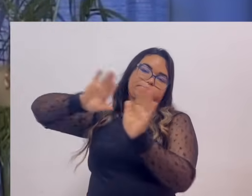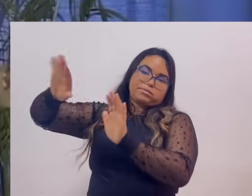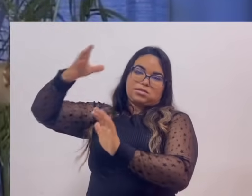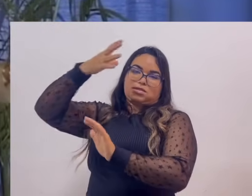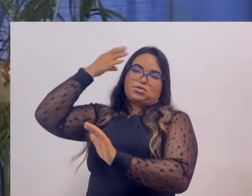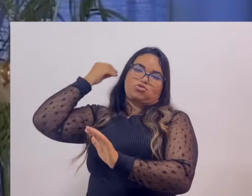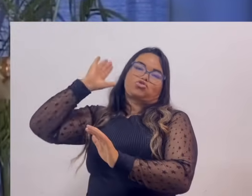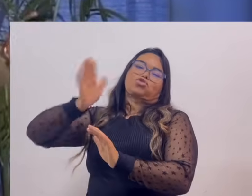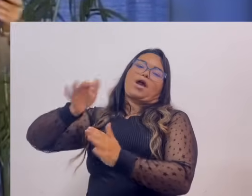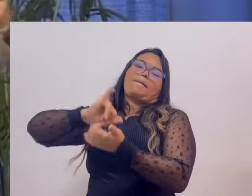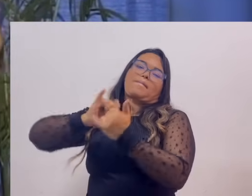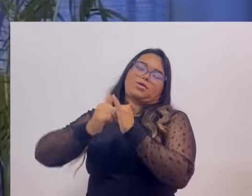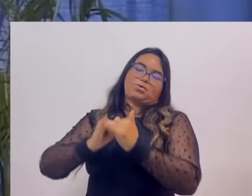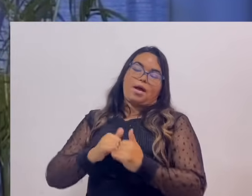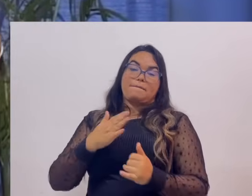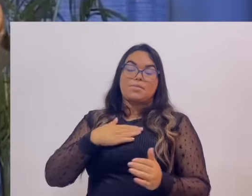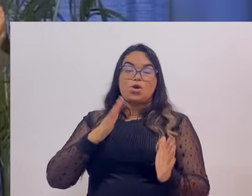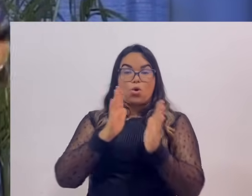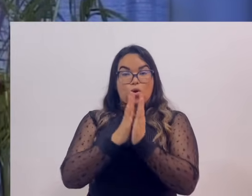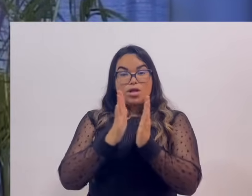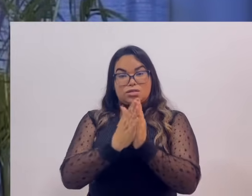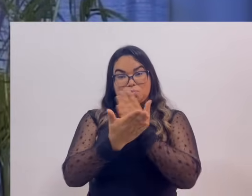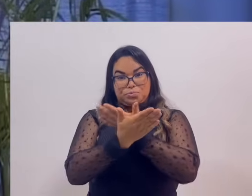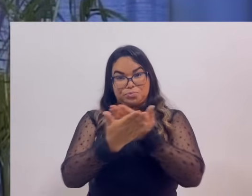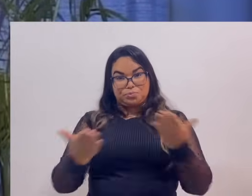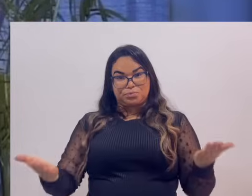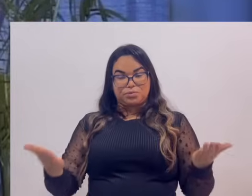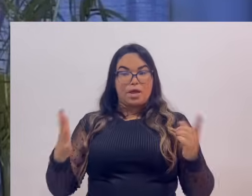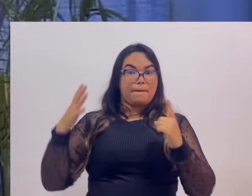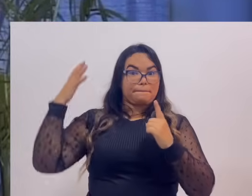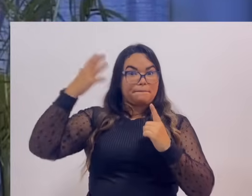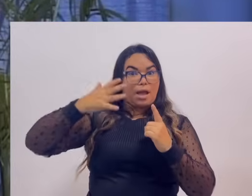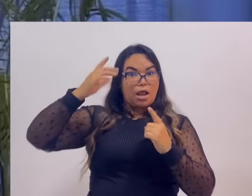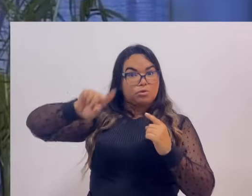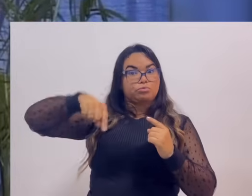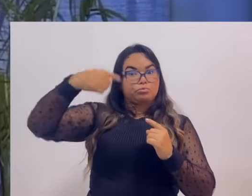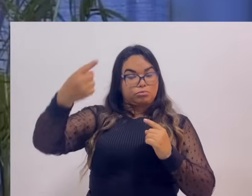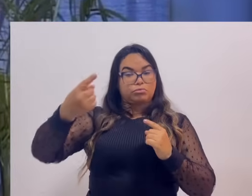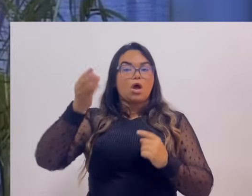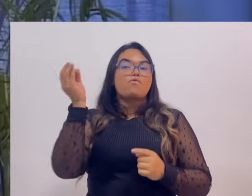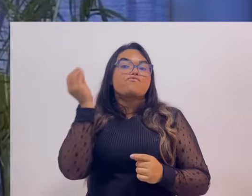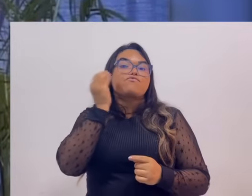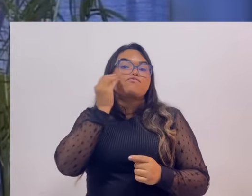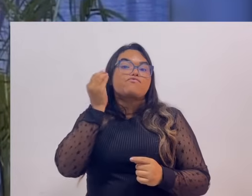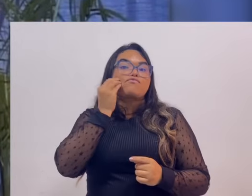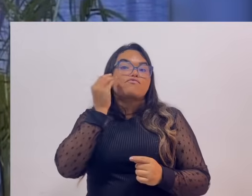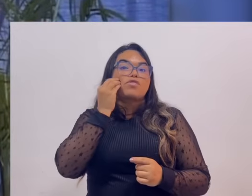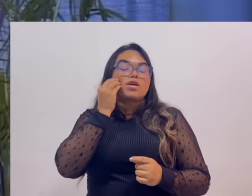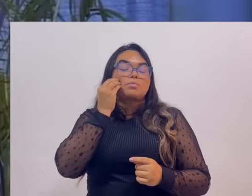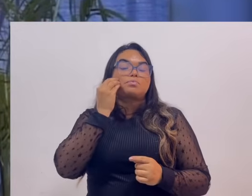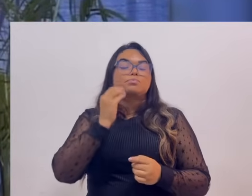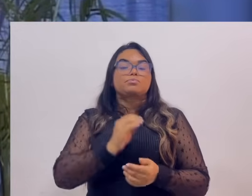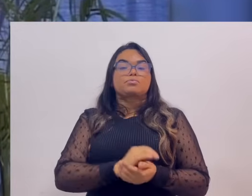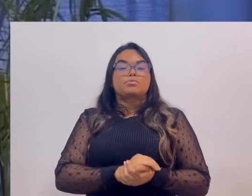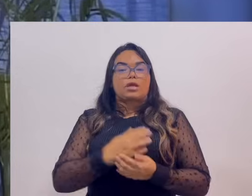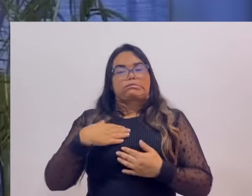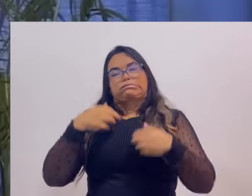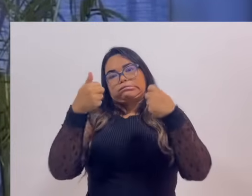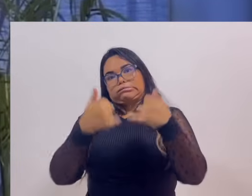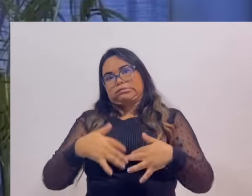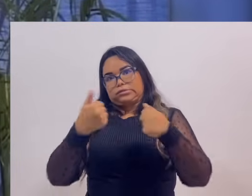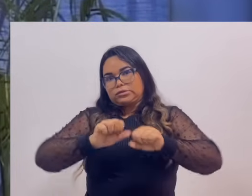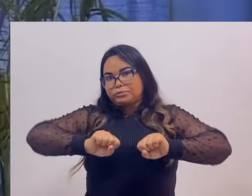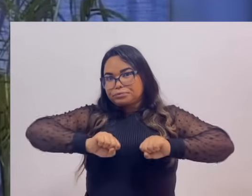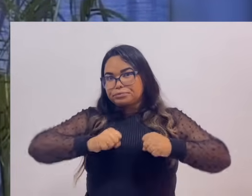todos estão lá e podemos renunciar e esquecê-los esta é a minha oração para vocês na palestra que se segue